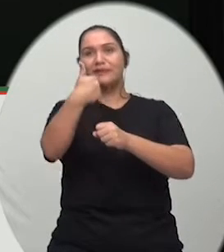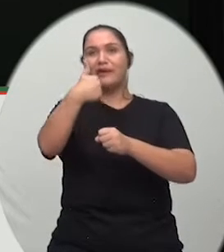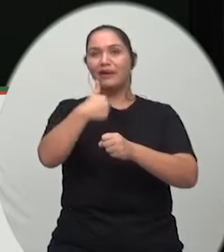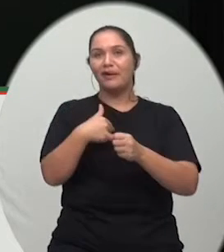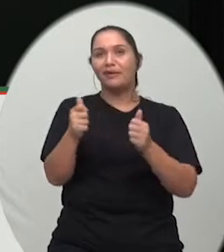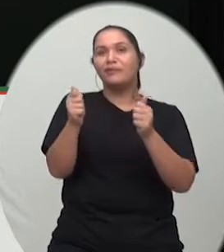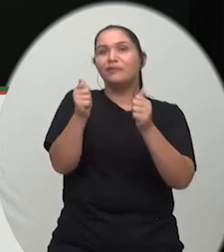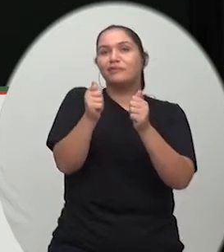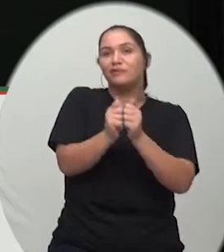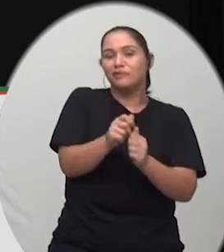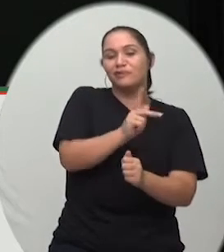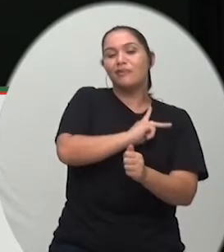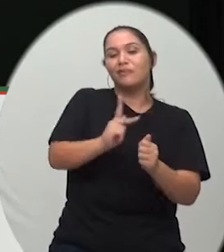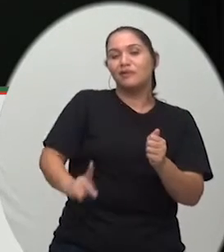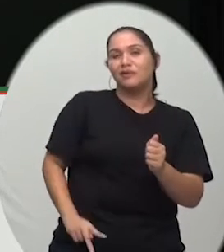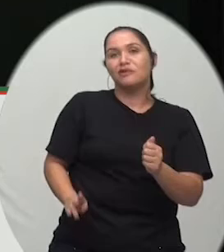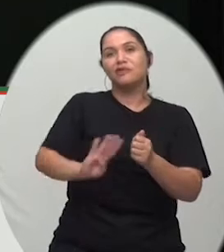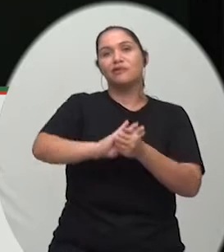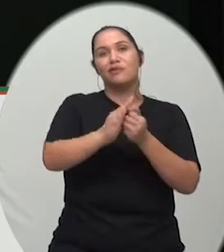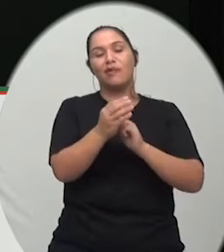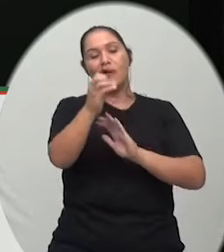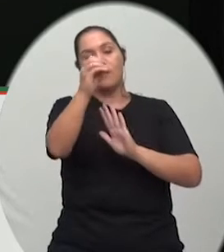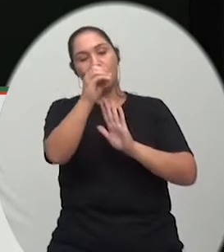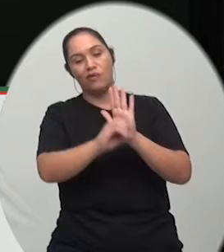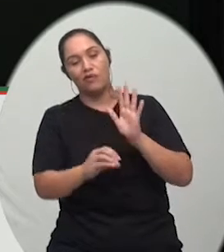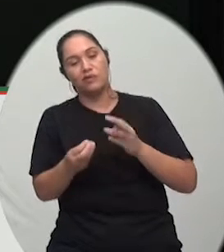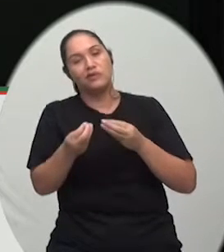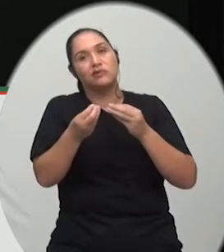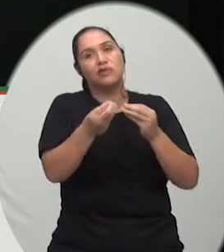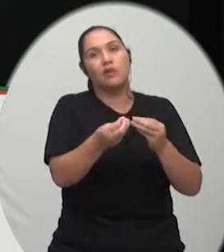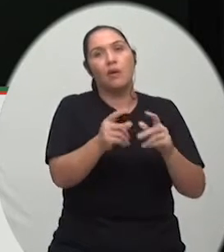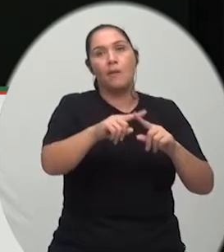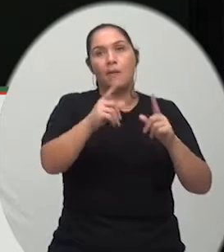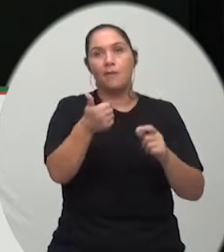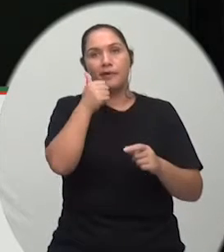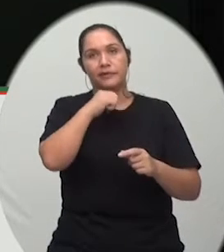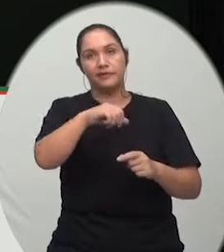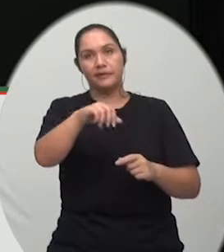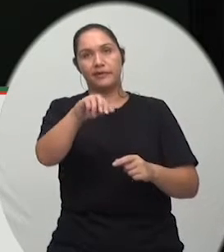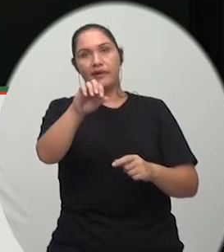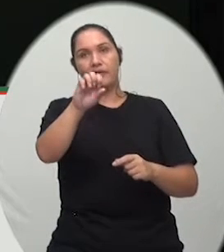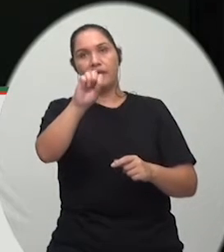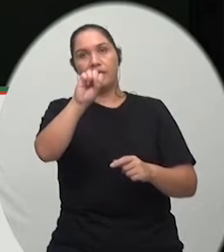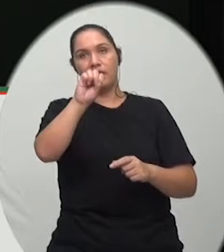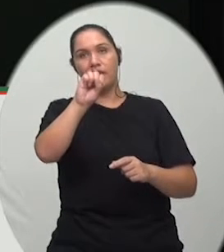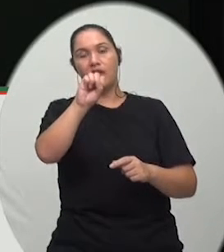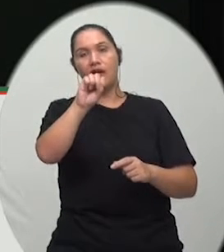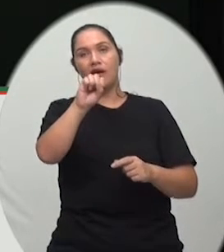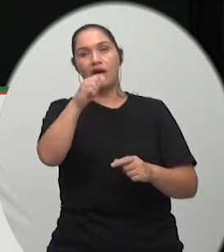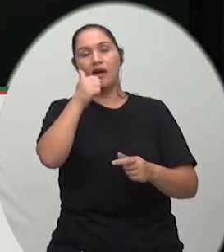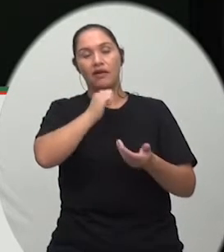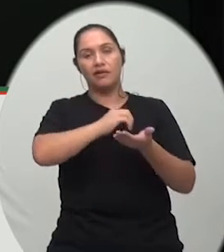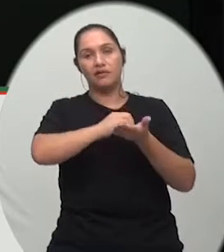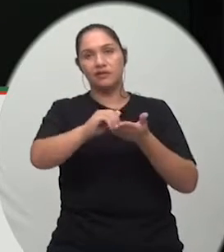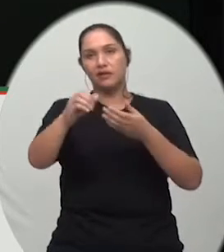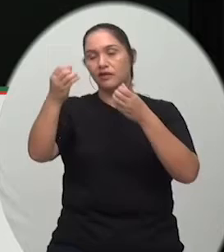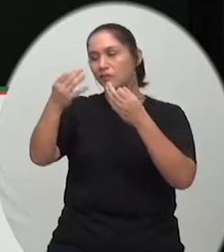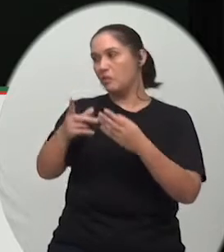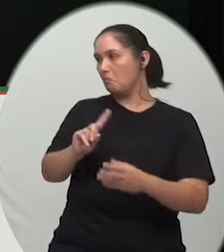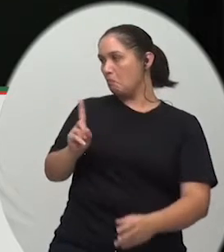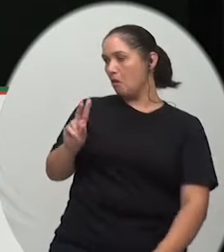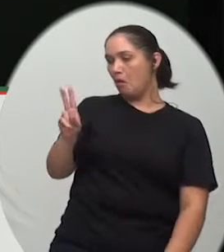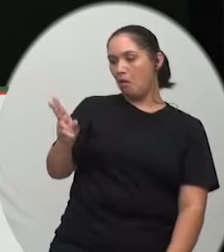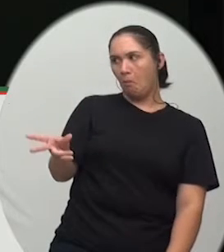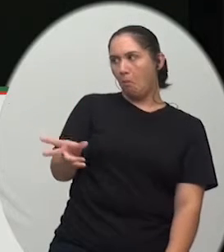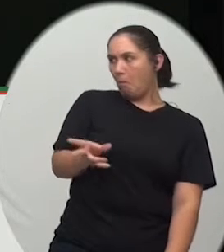senhora. Não, ela disse, eu desconheço. Então nós vamos trazer todos os ofícios para a senhora, as indicações e